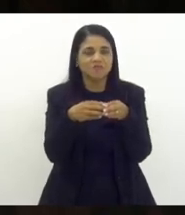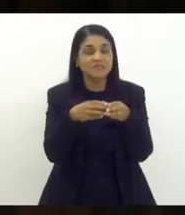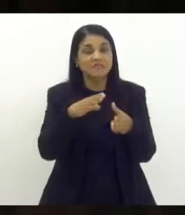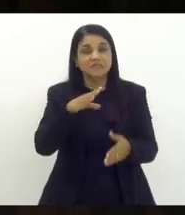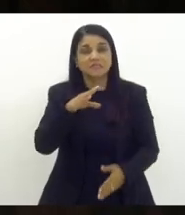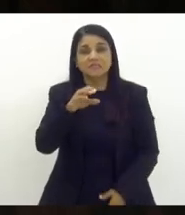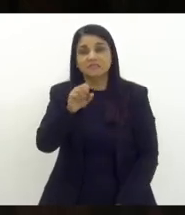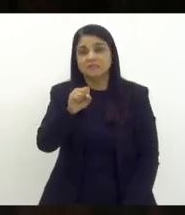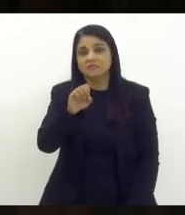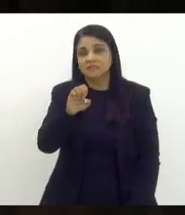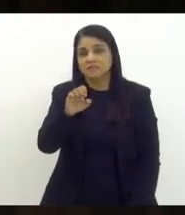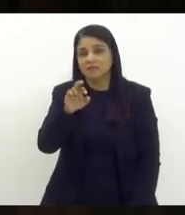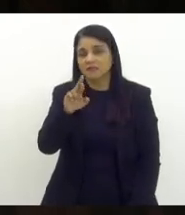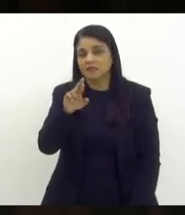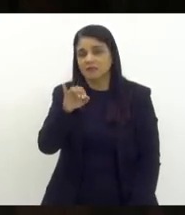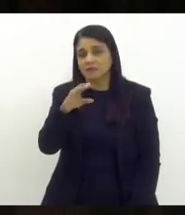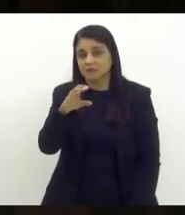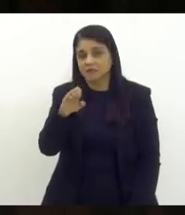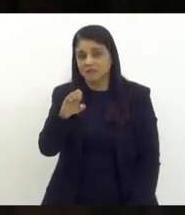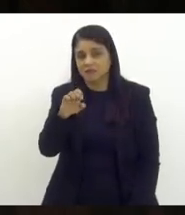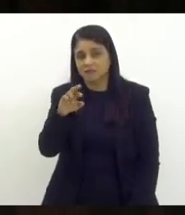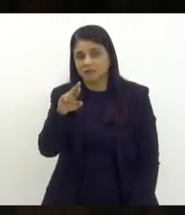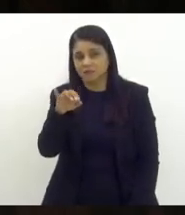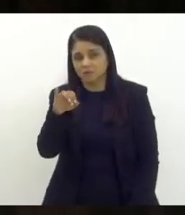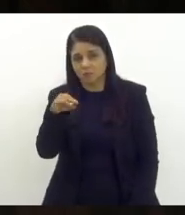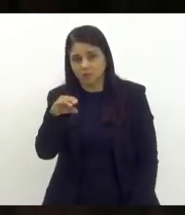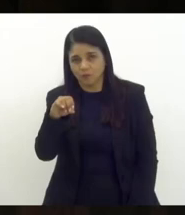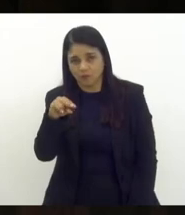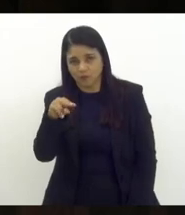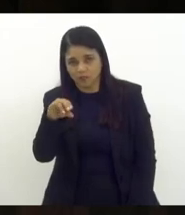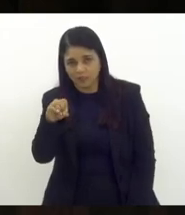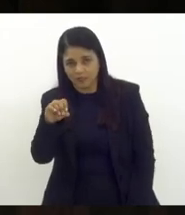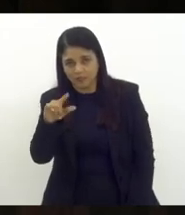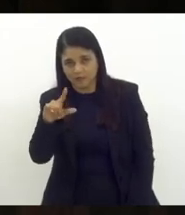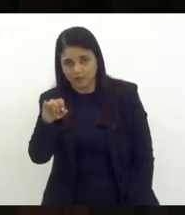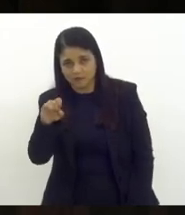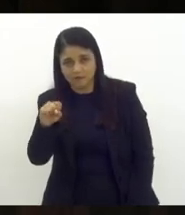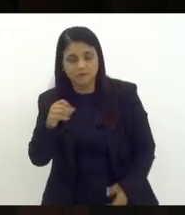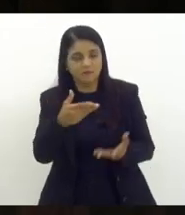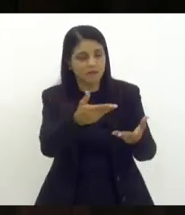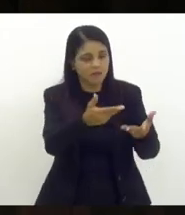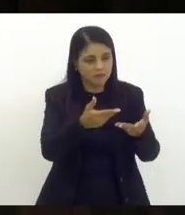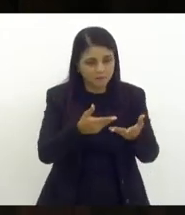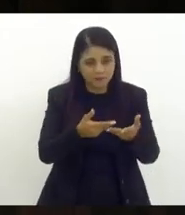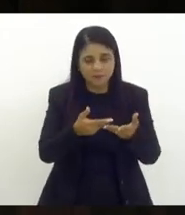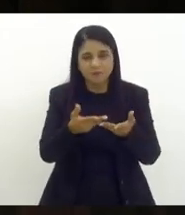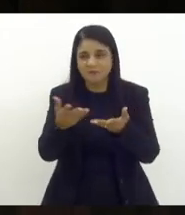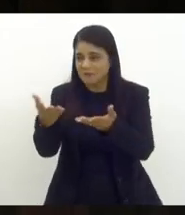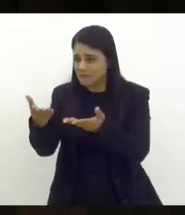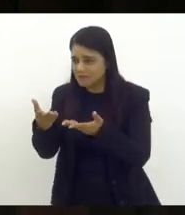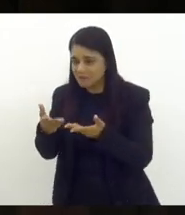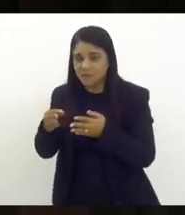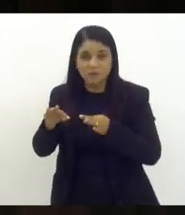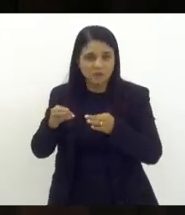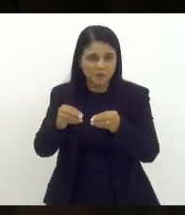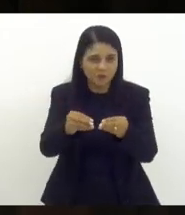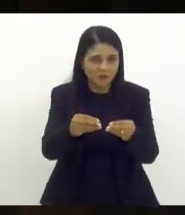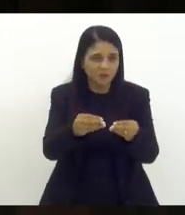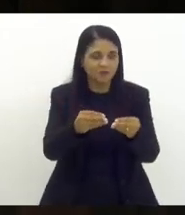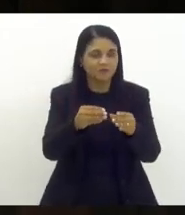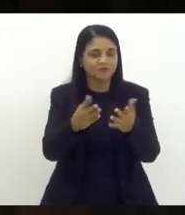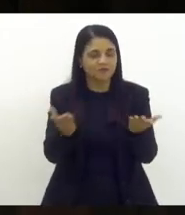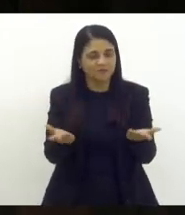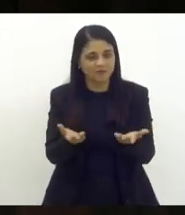que se empenham para a realização desse evento na organização desde a recepção de vocês a execução dessa sessão